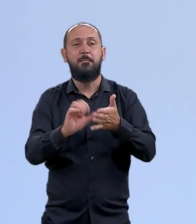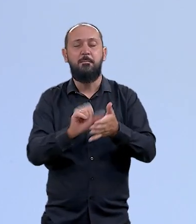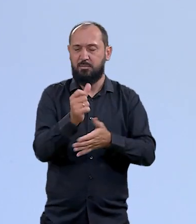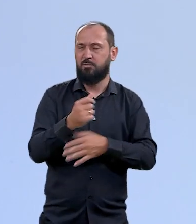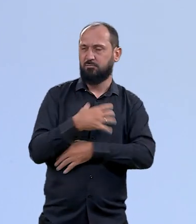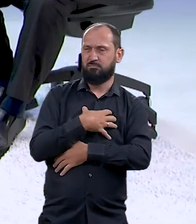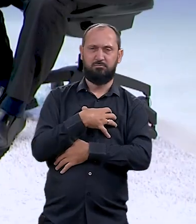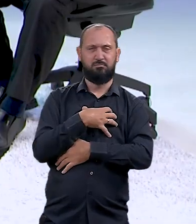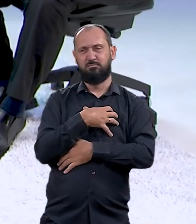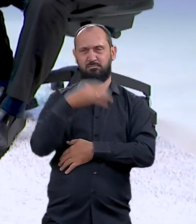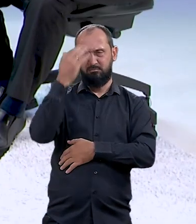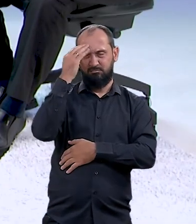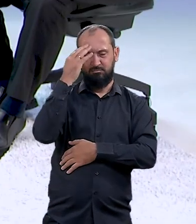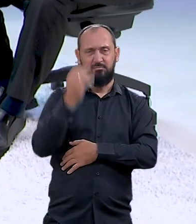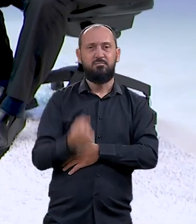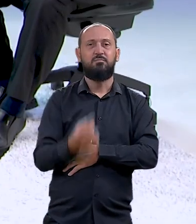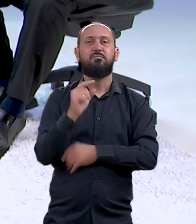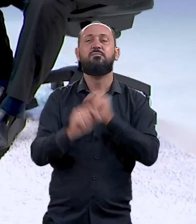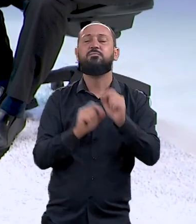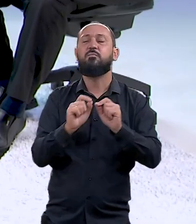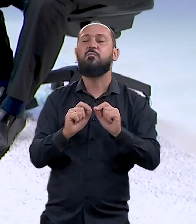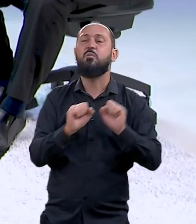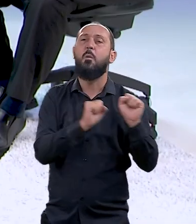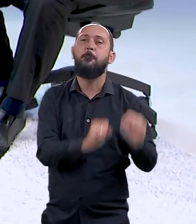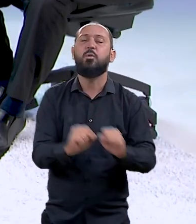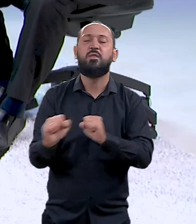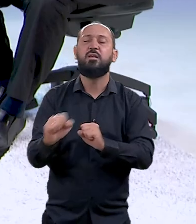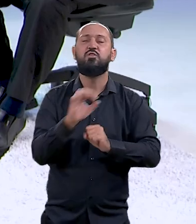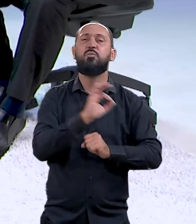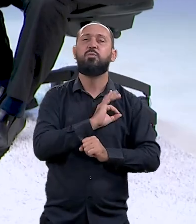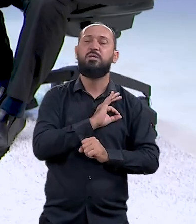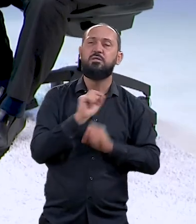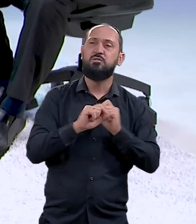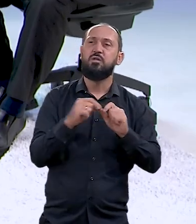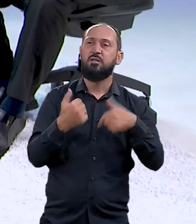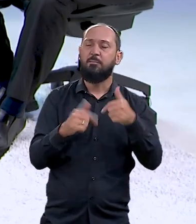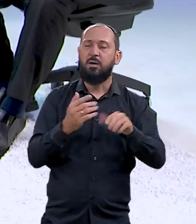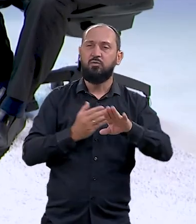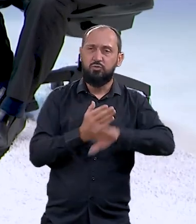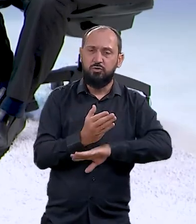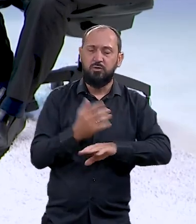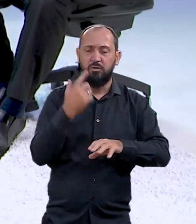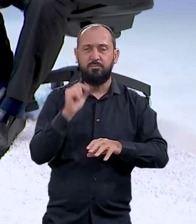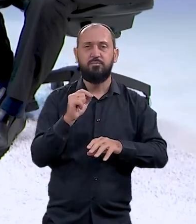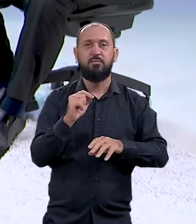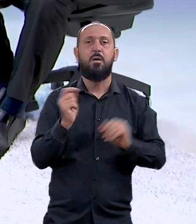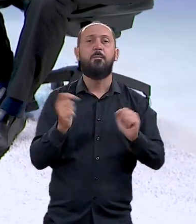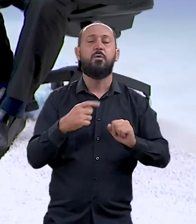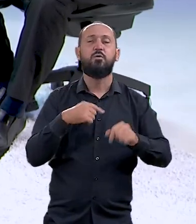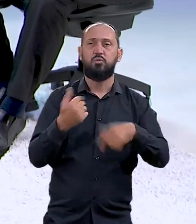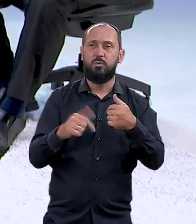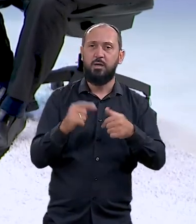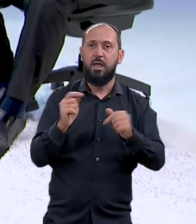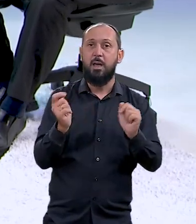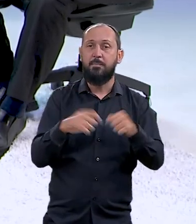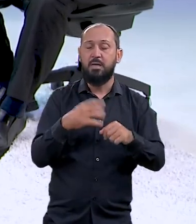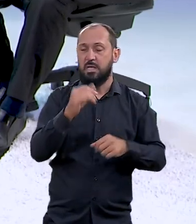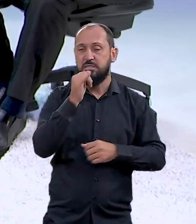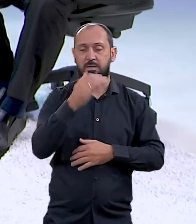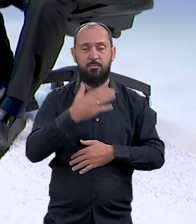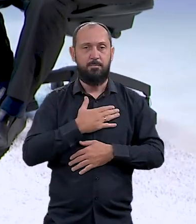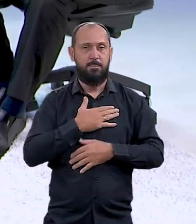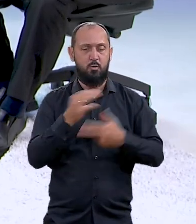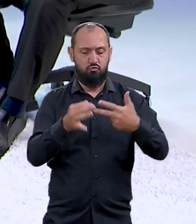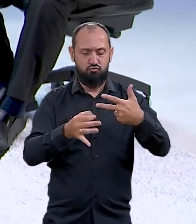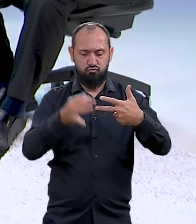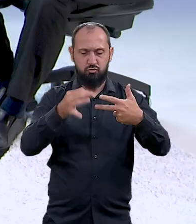com resoluções do Tribunal Regional Eleitoral, também aqui do Mato Grosso do Sul. Entendi. Poder de polícia é um termo que as pessoas, assim, de primeira